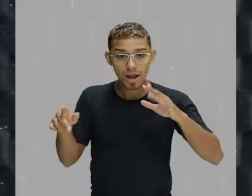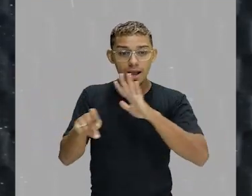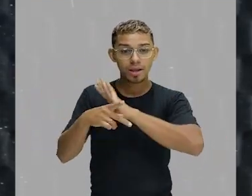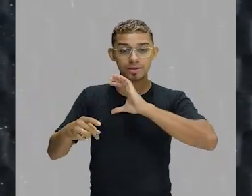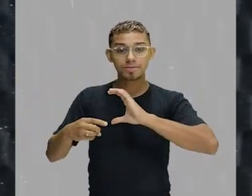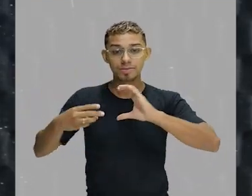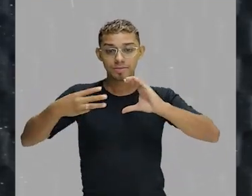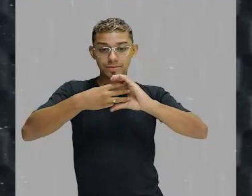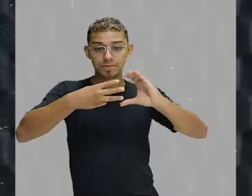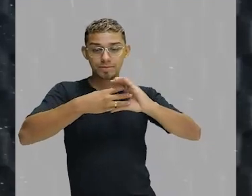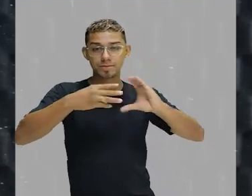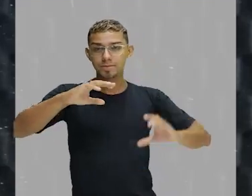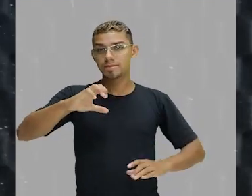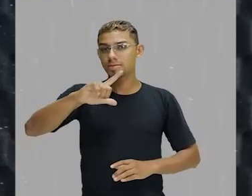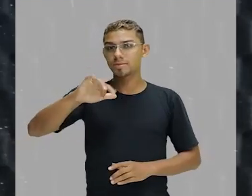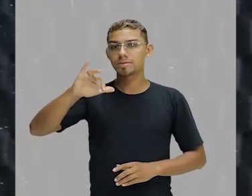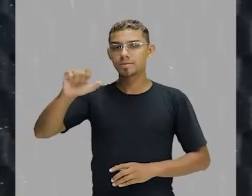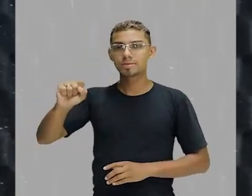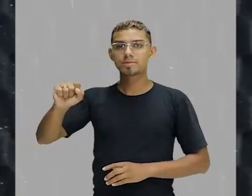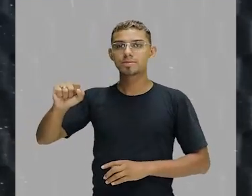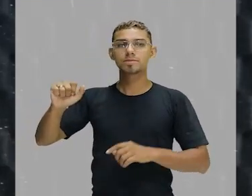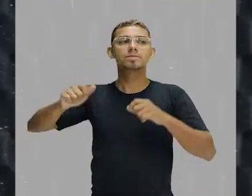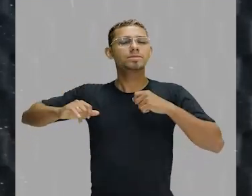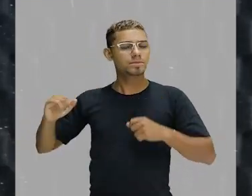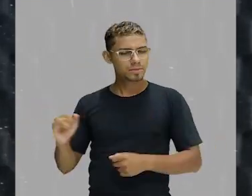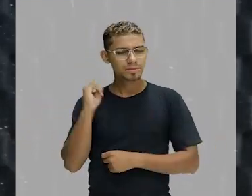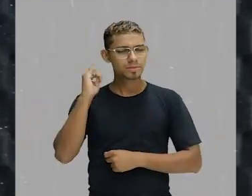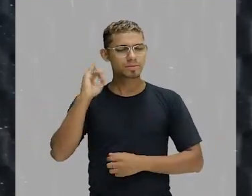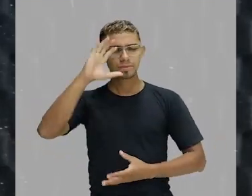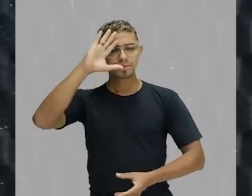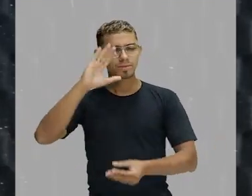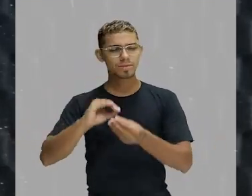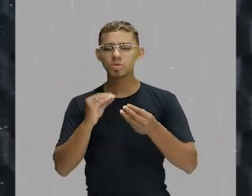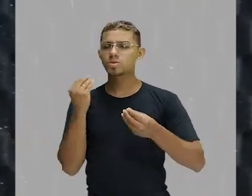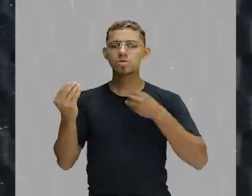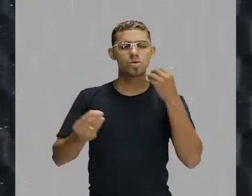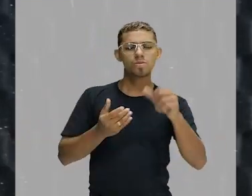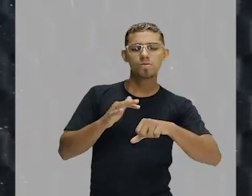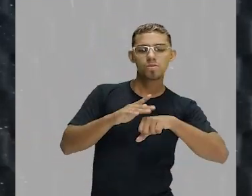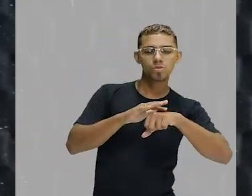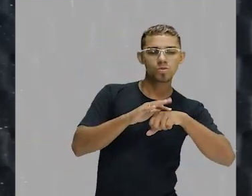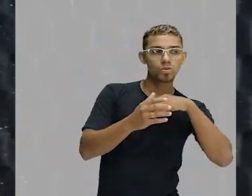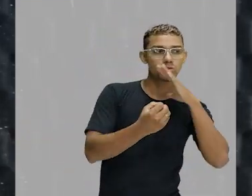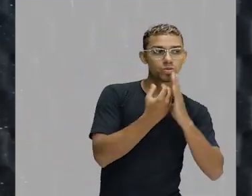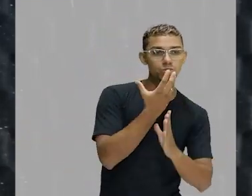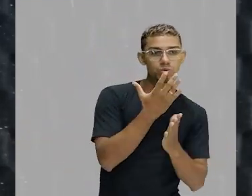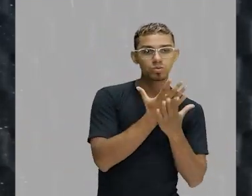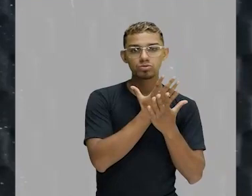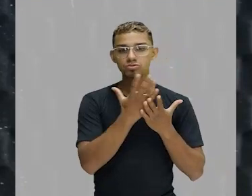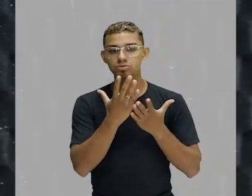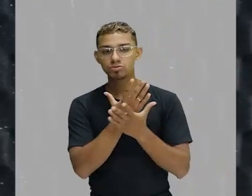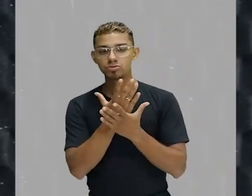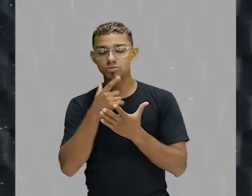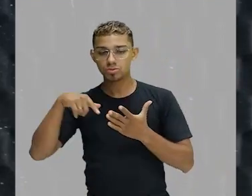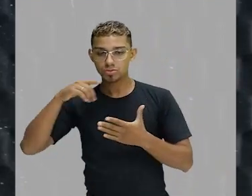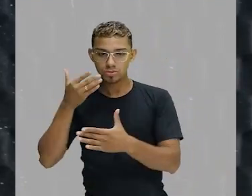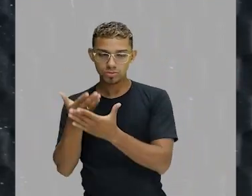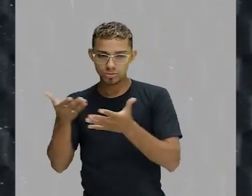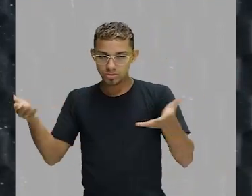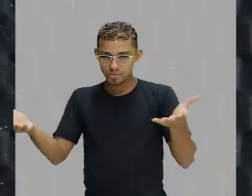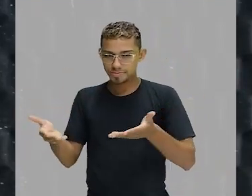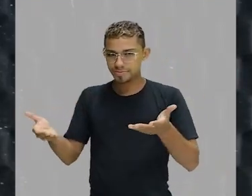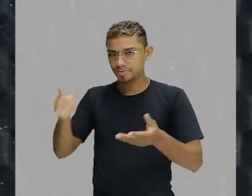para vocês terem uma noção de como que surgem algumas doenças, por exemplo. Então, nessa aula nós